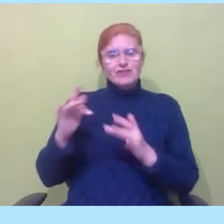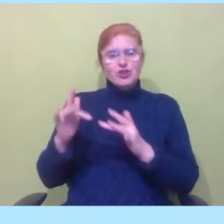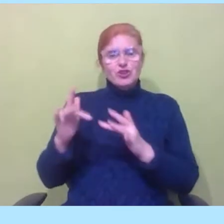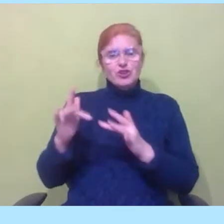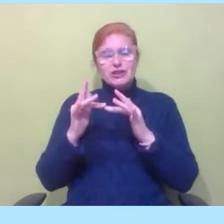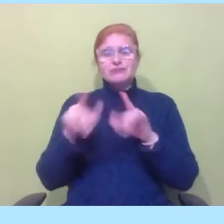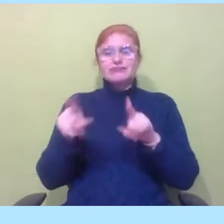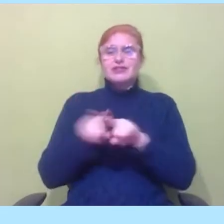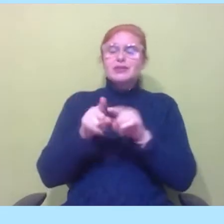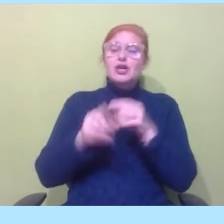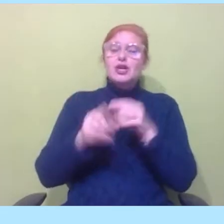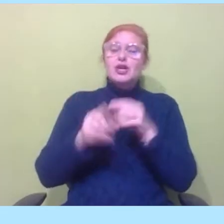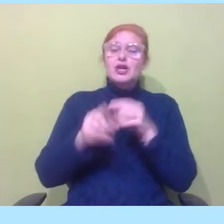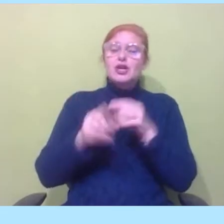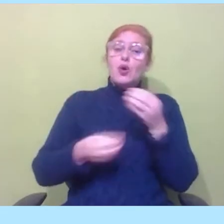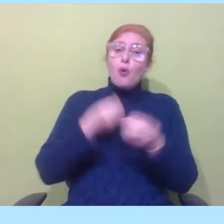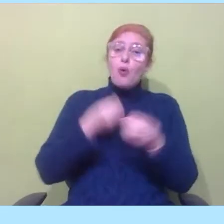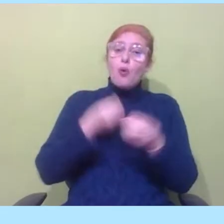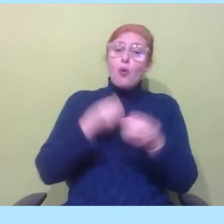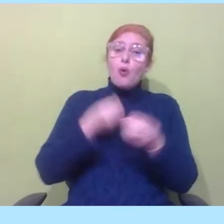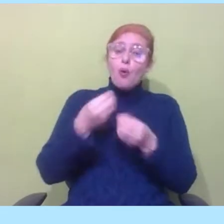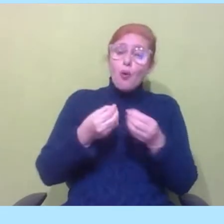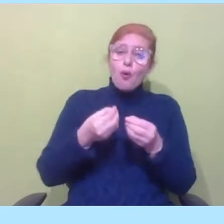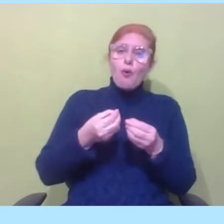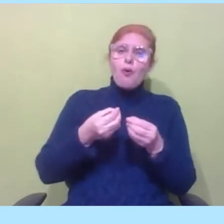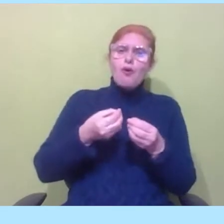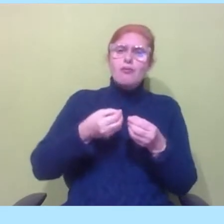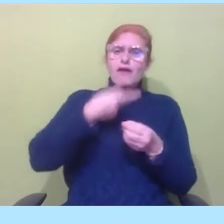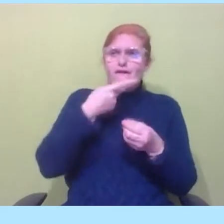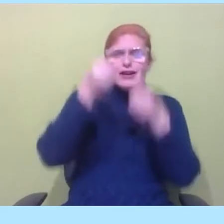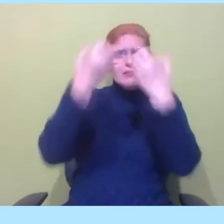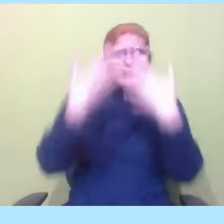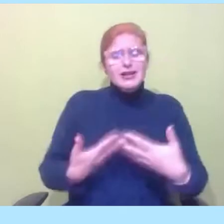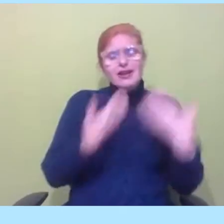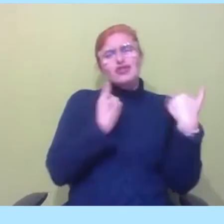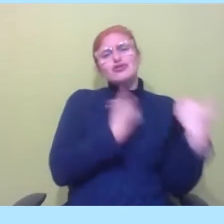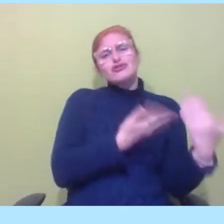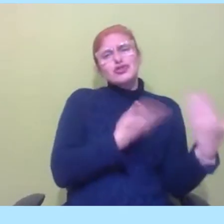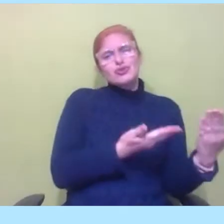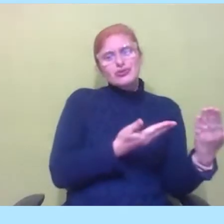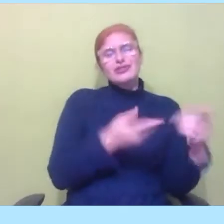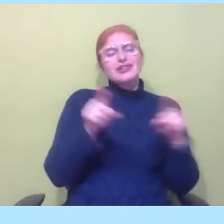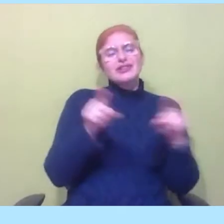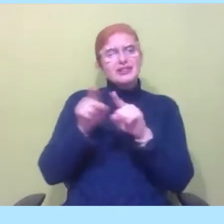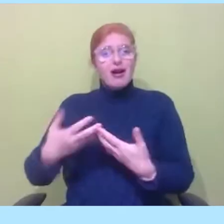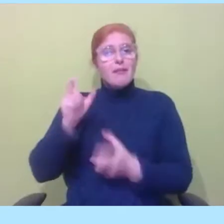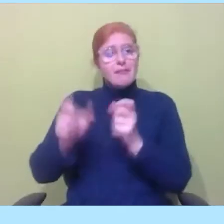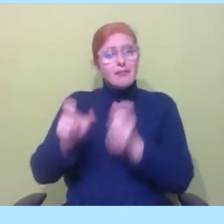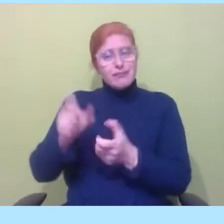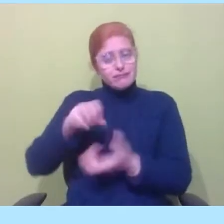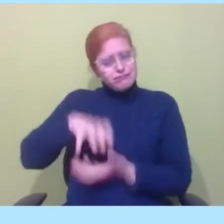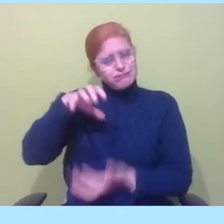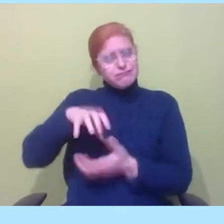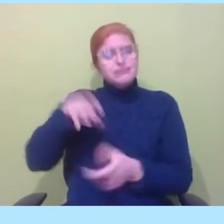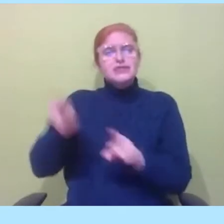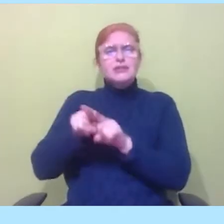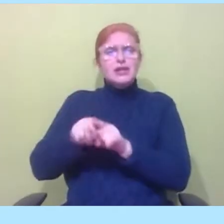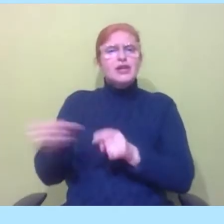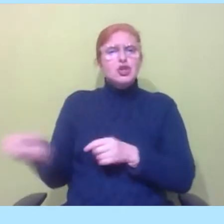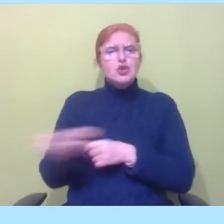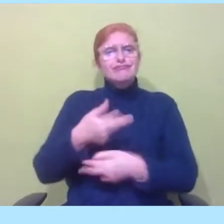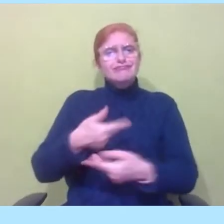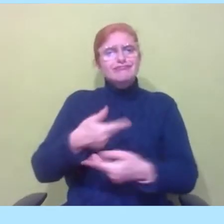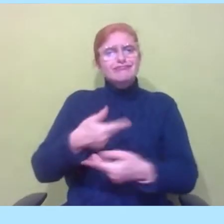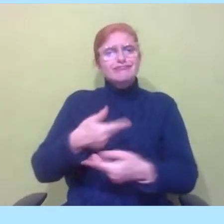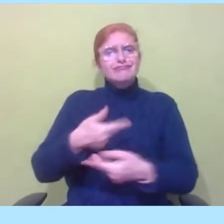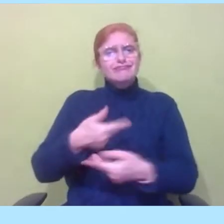está tendo acesso, e como é que fala com essas pessoas mais velhas, que para elas também é uma novidade, né? Então, e aí eu vou trazer isso de novo da Bell